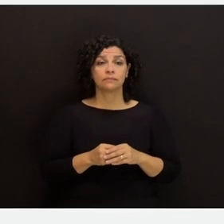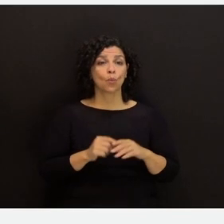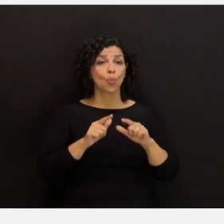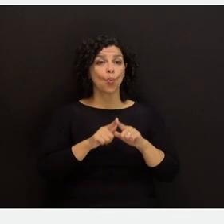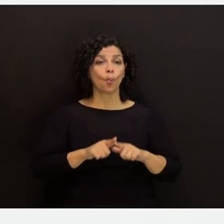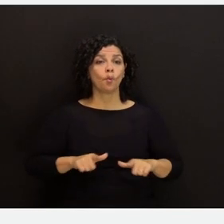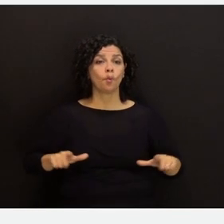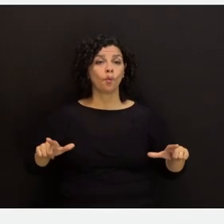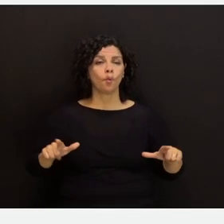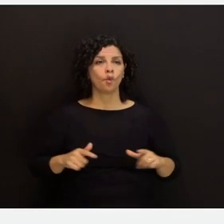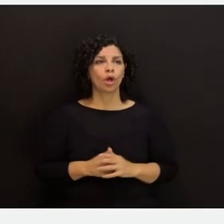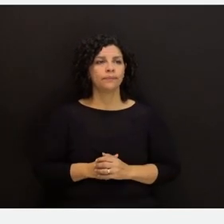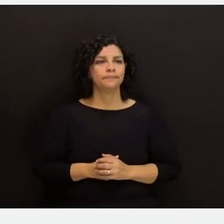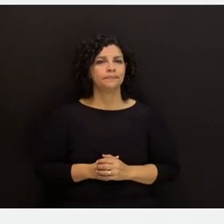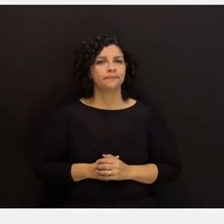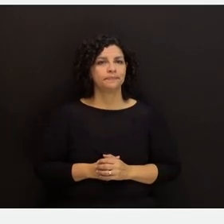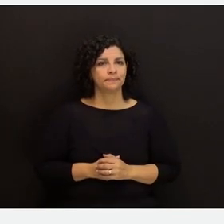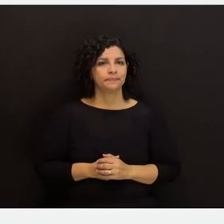cumprida